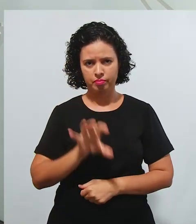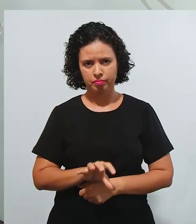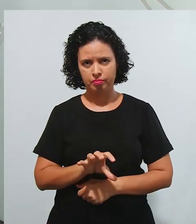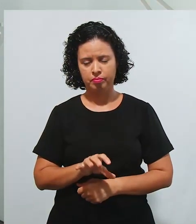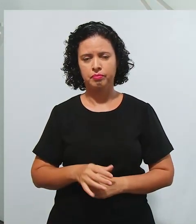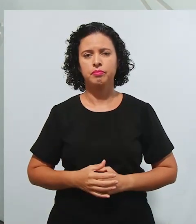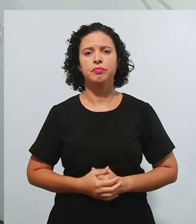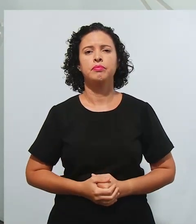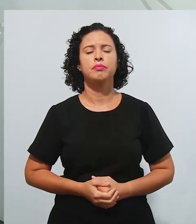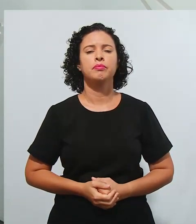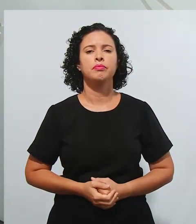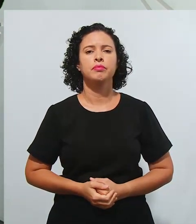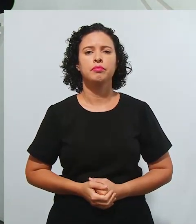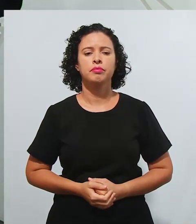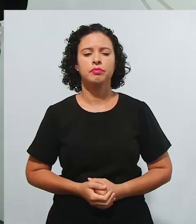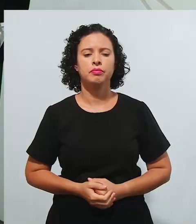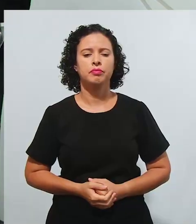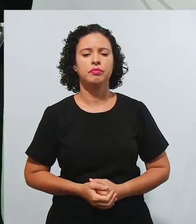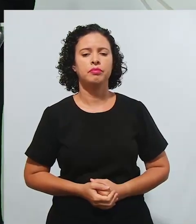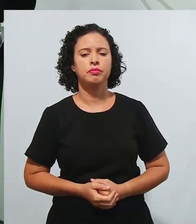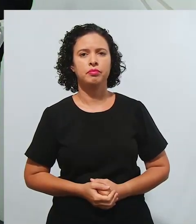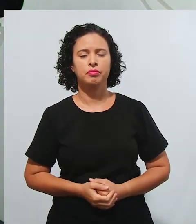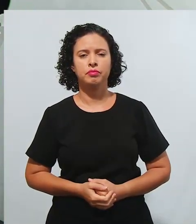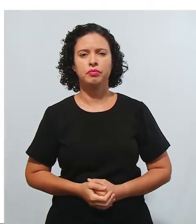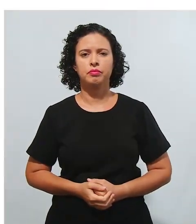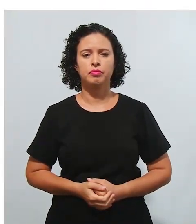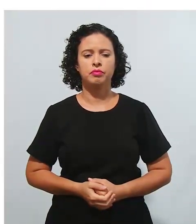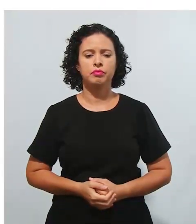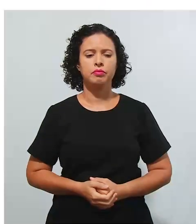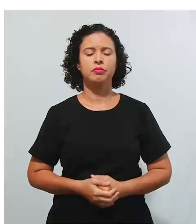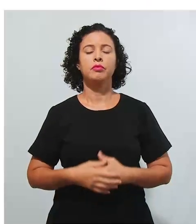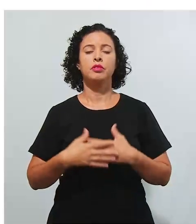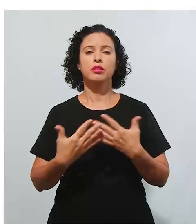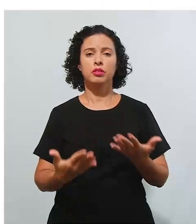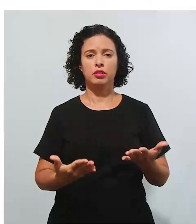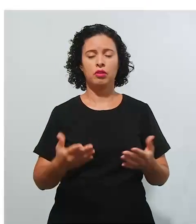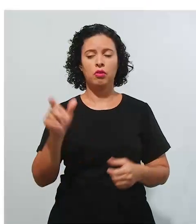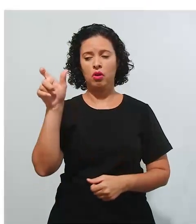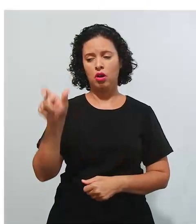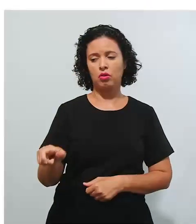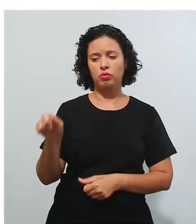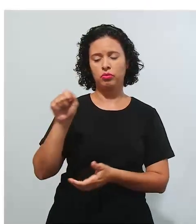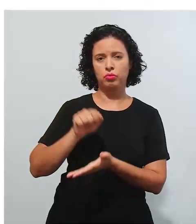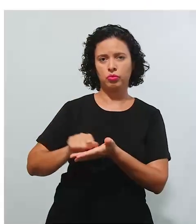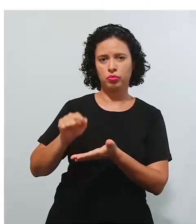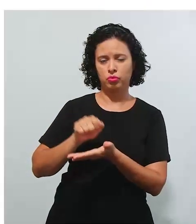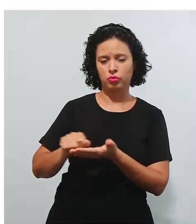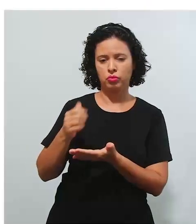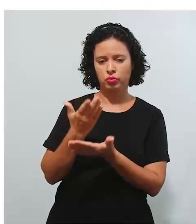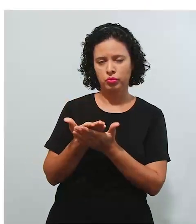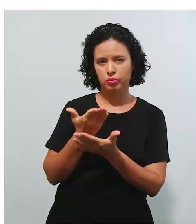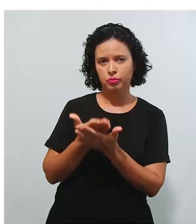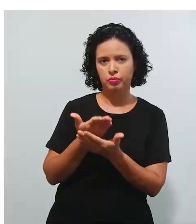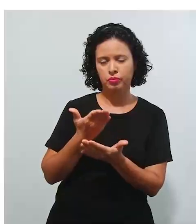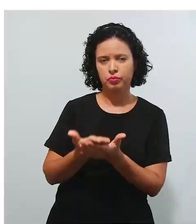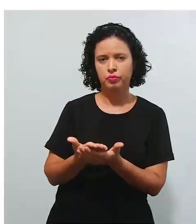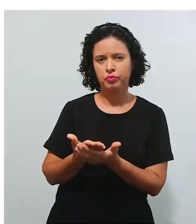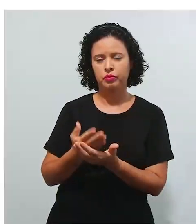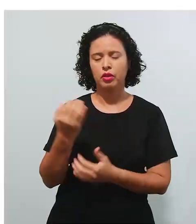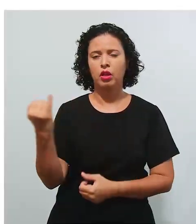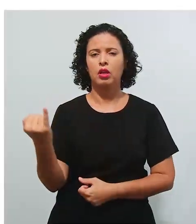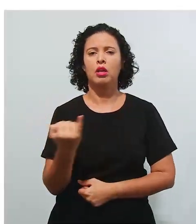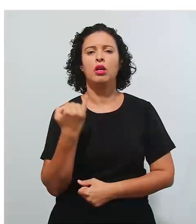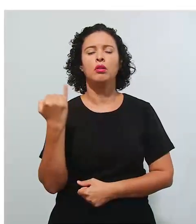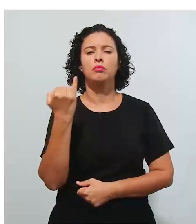nação. Vamos falar ainda da citação, que segundo os autores estudados, é